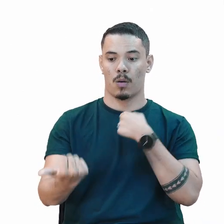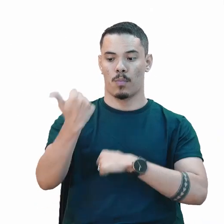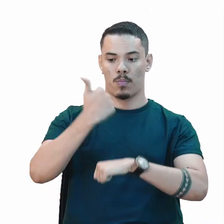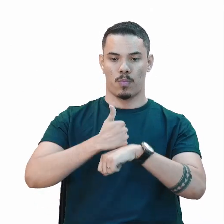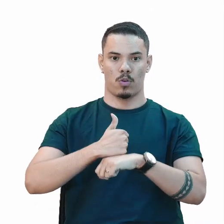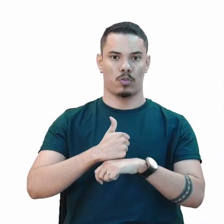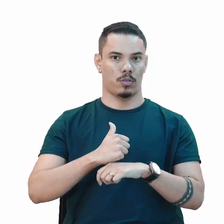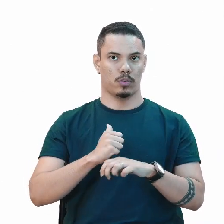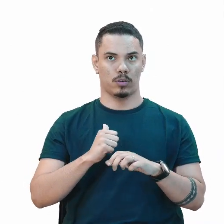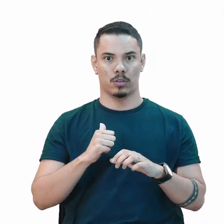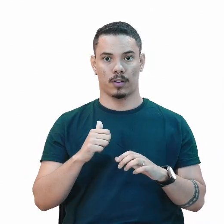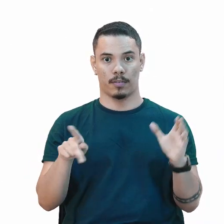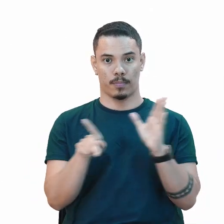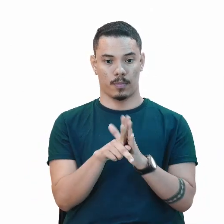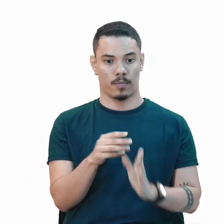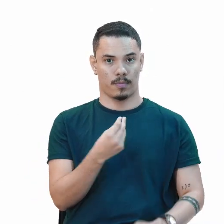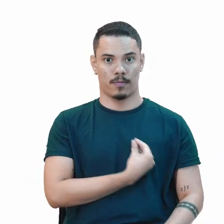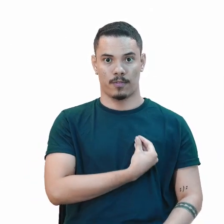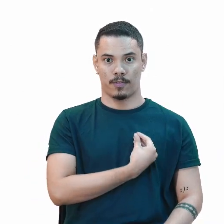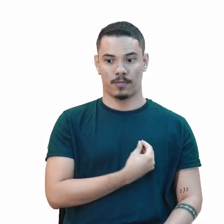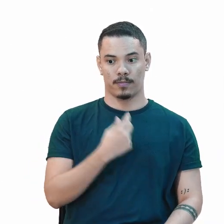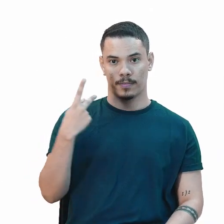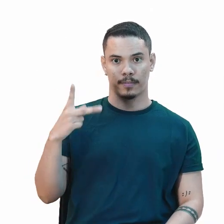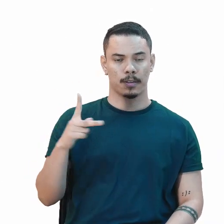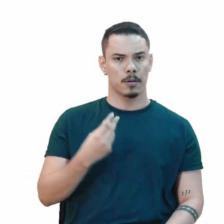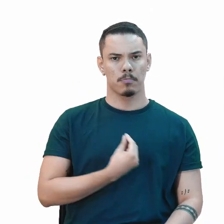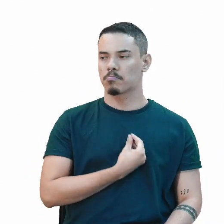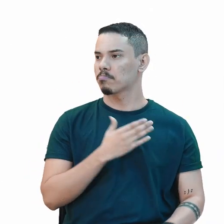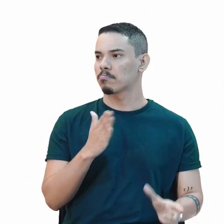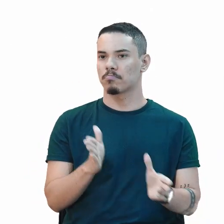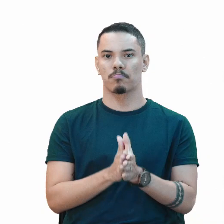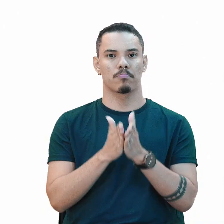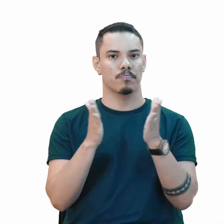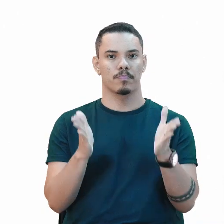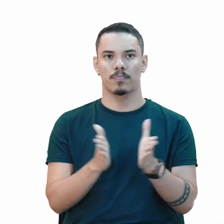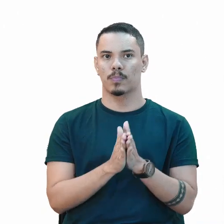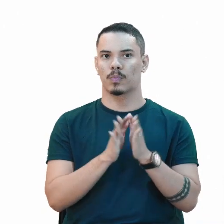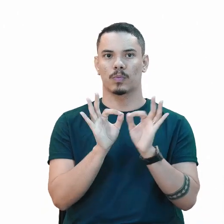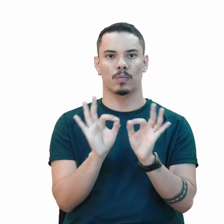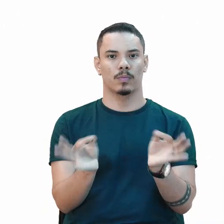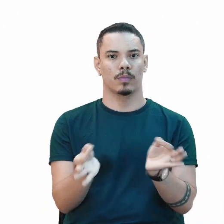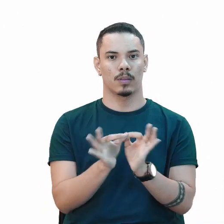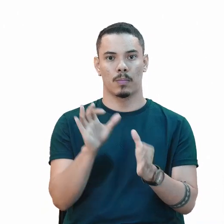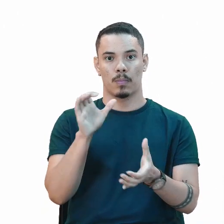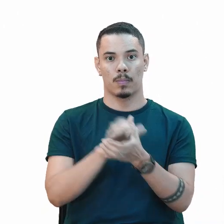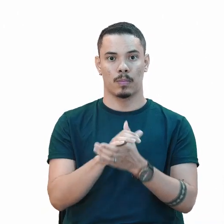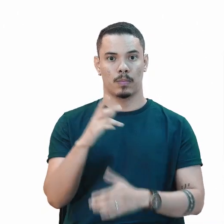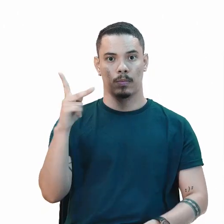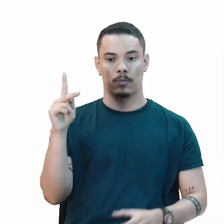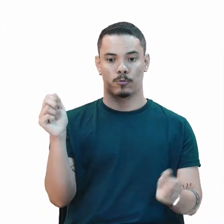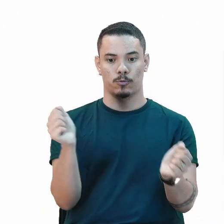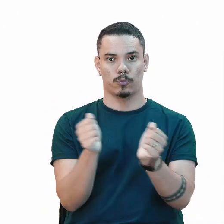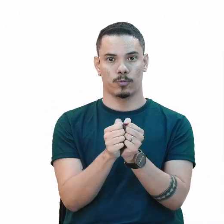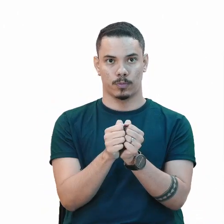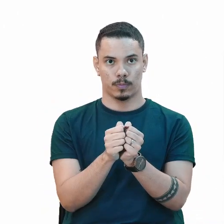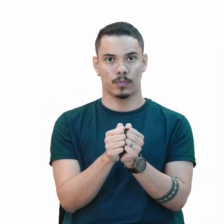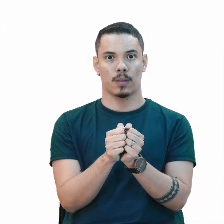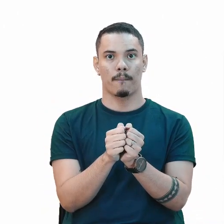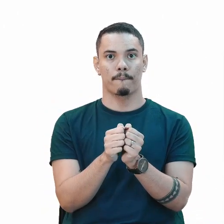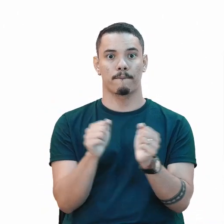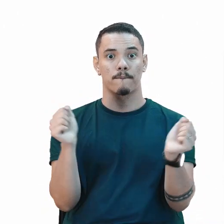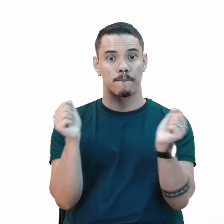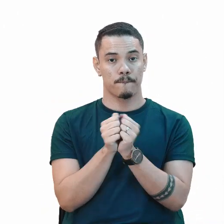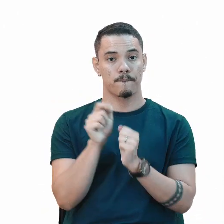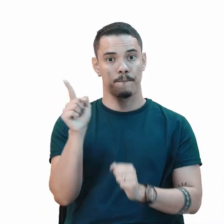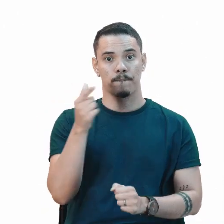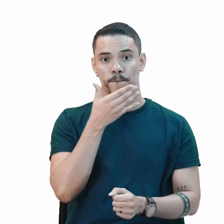cínico. Hipárquia viveu na pobreza com seu marido Crates. E, juntamente com Crates,